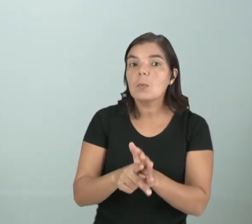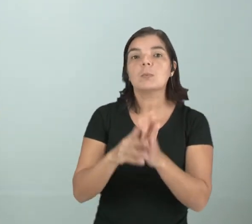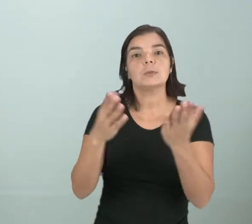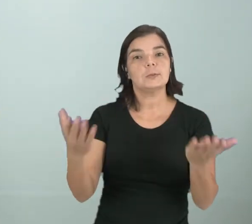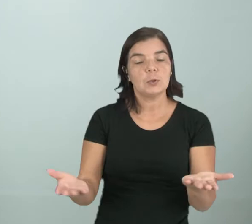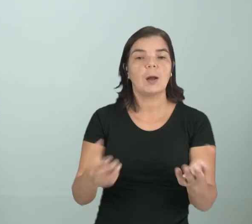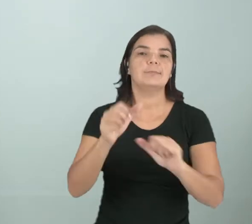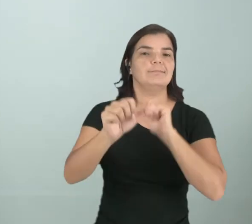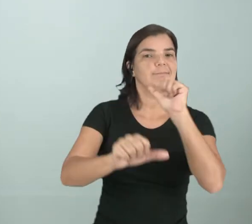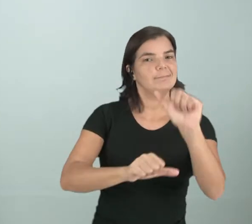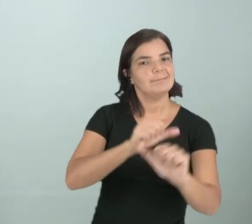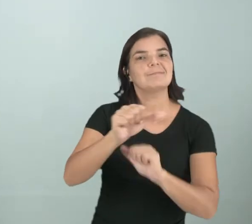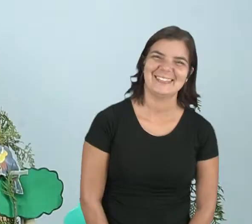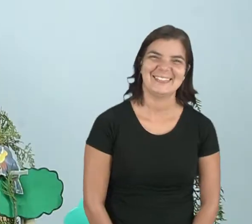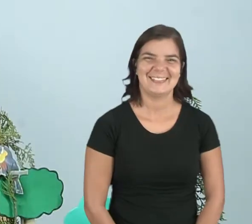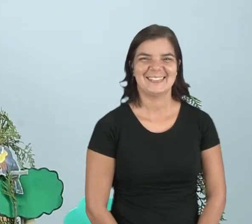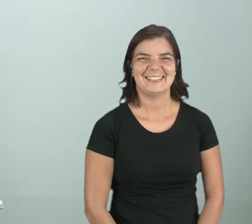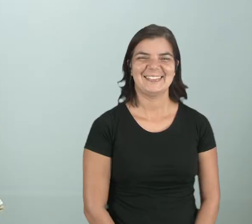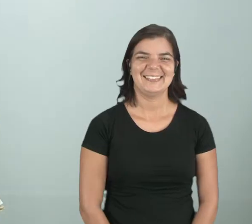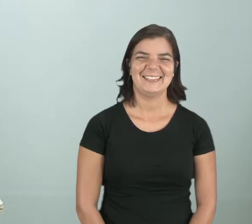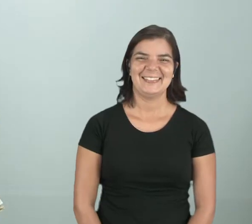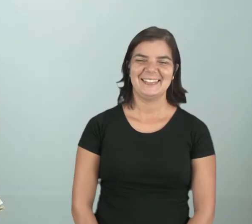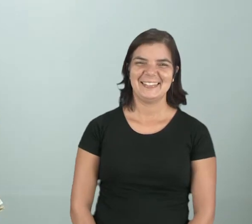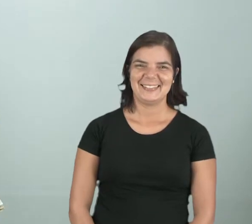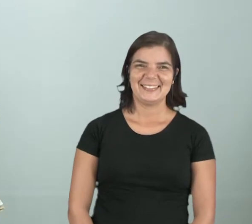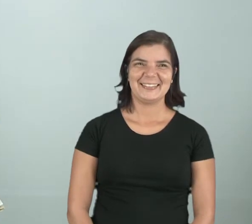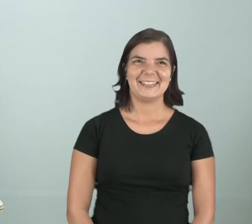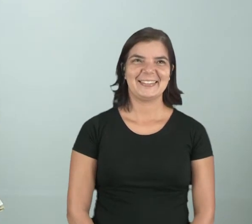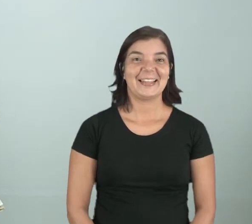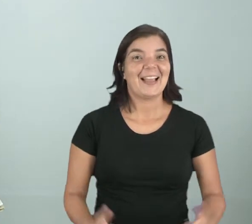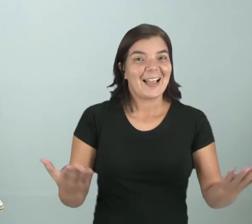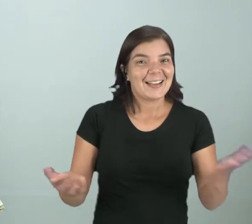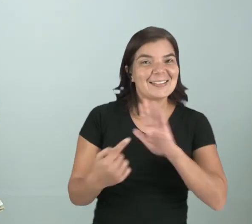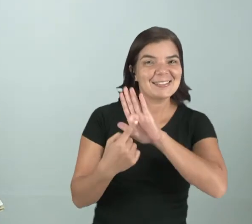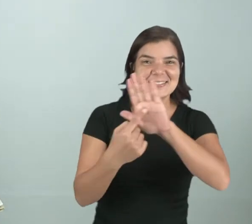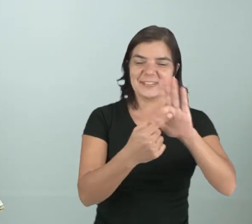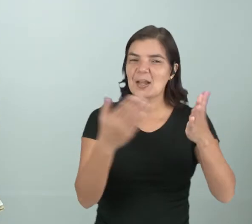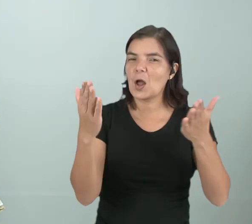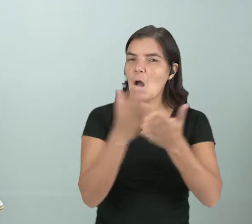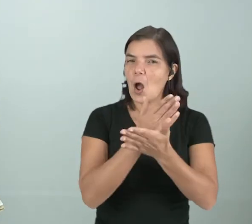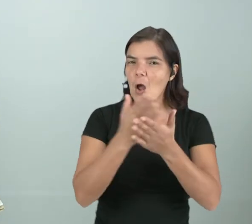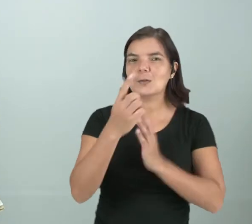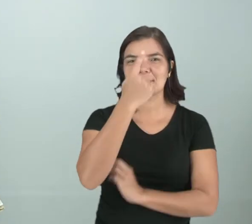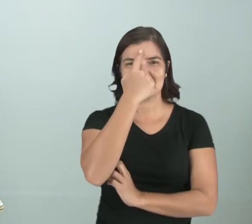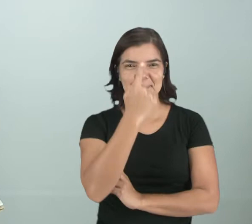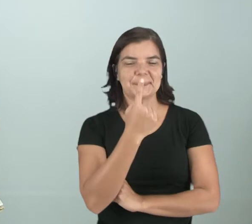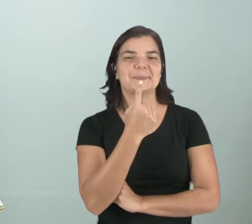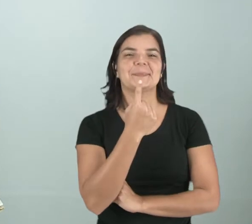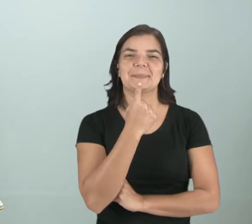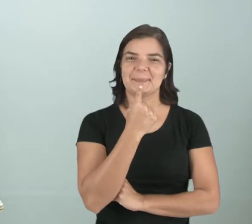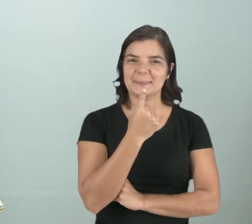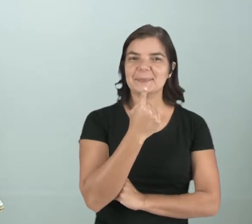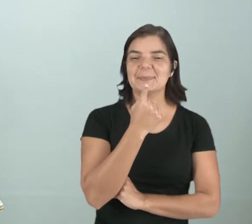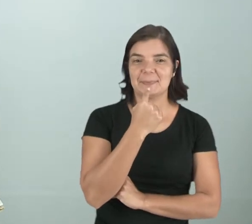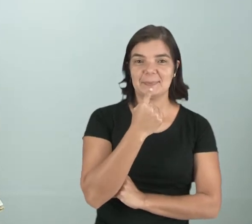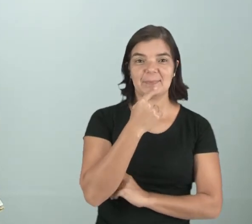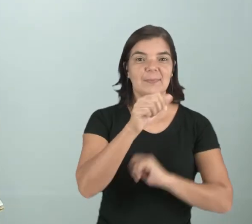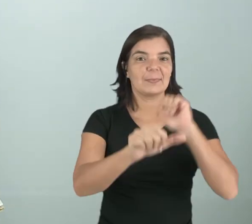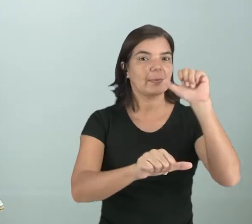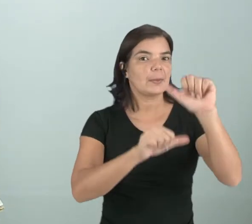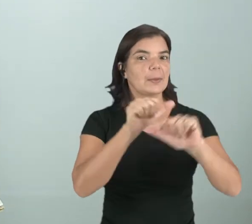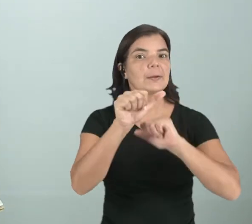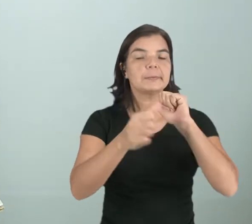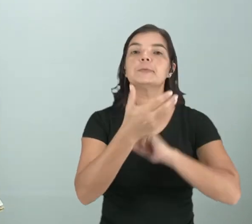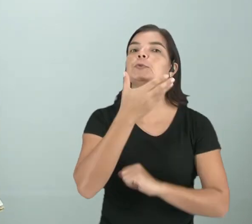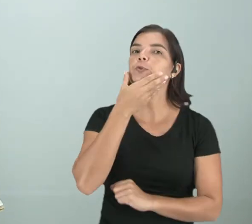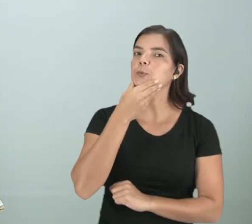está transformando a paisagem. Agora eu vou mostrar para vocês algumas imagens de